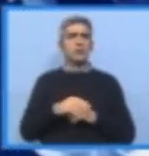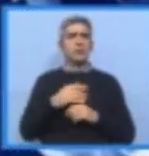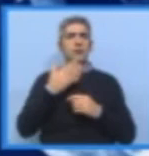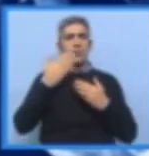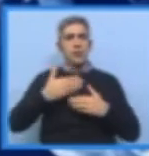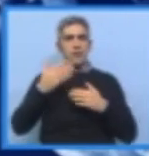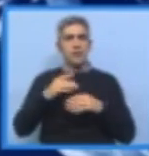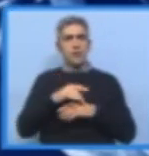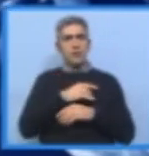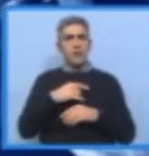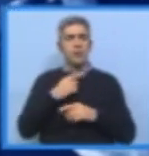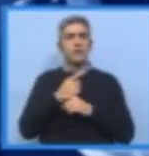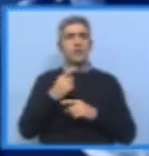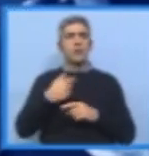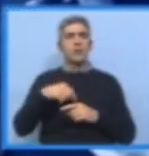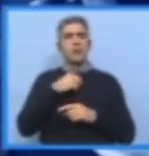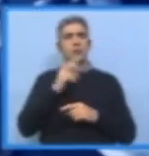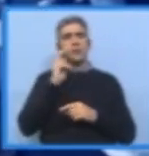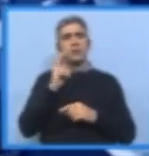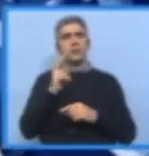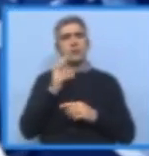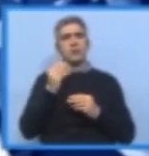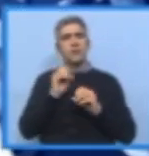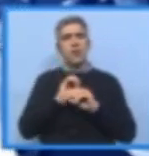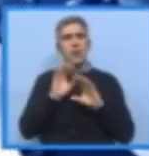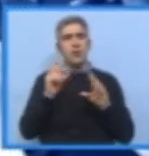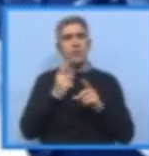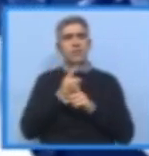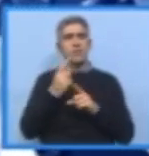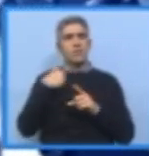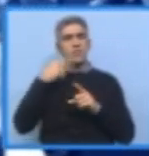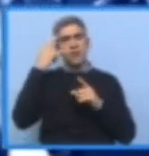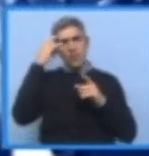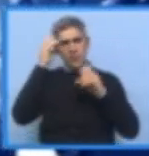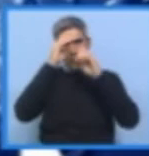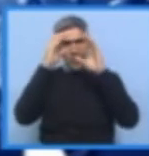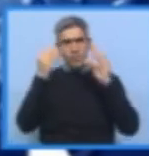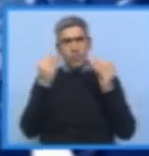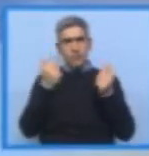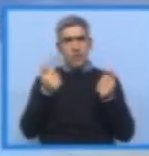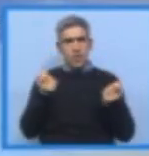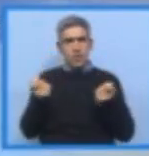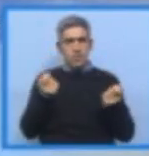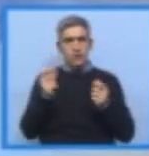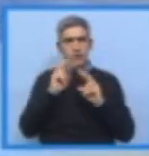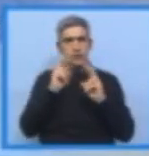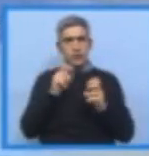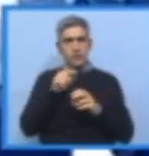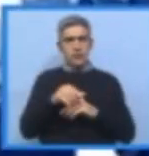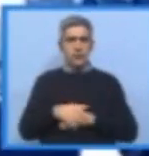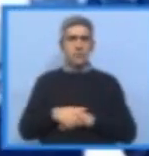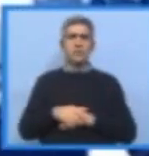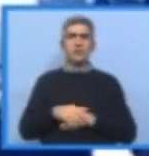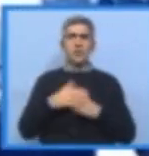médico, porque é que nós os entendemos com tanta clareza e porque é que temos de ter ideias muito organizadinhas sobre isso. Agora,